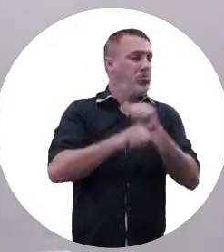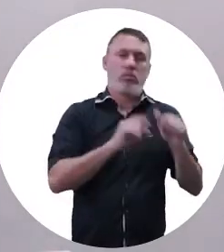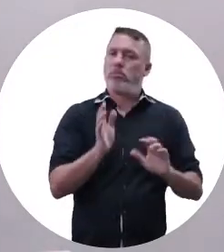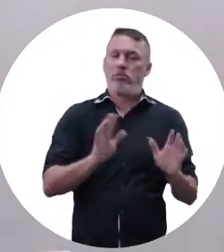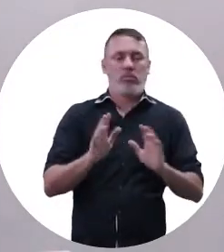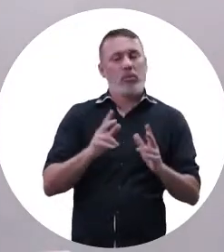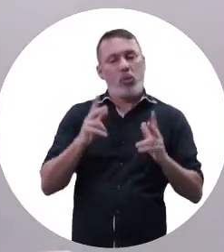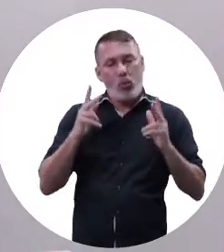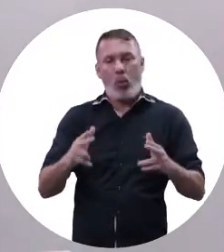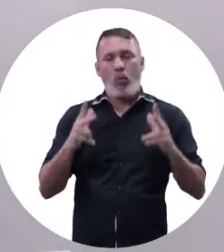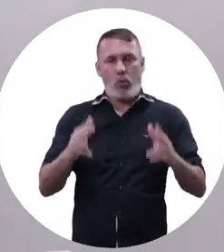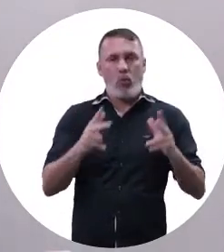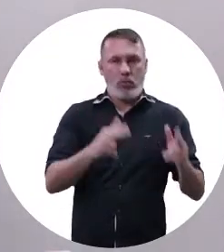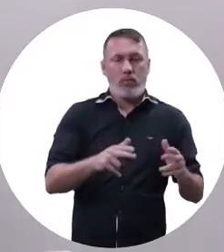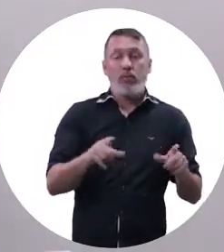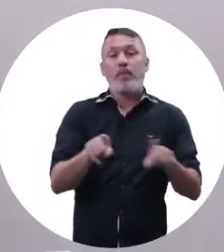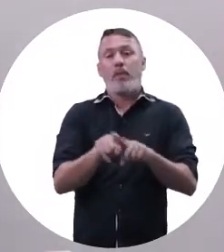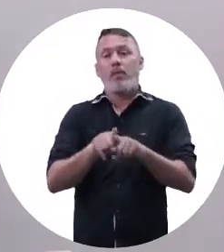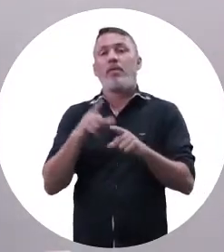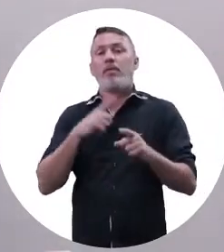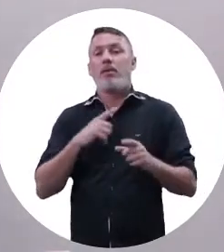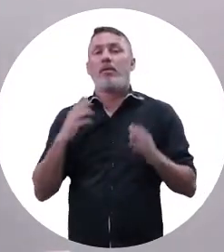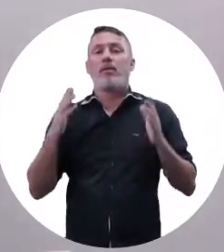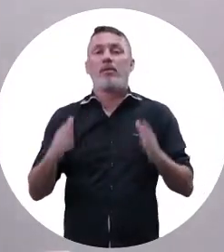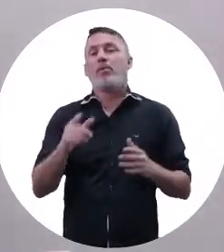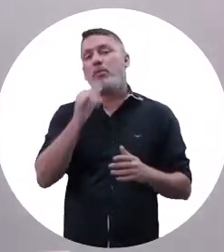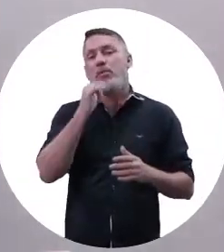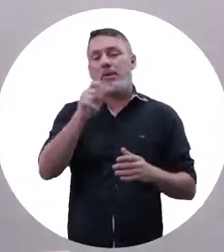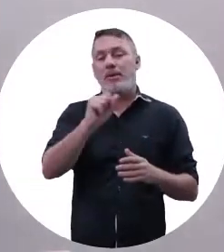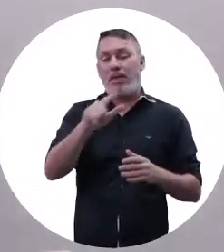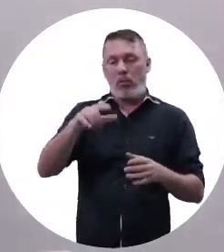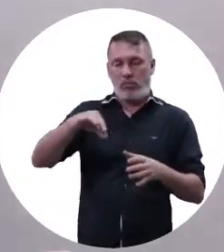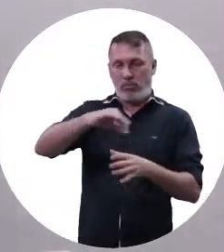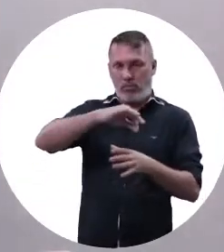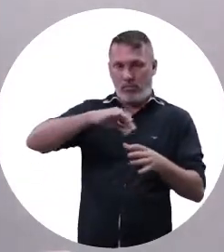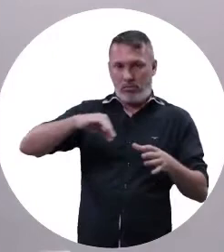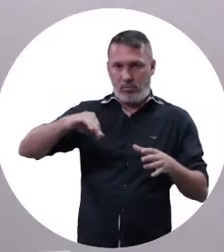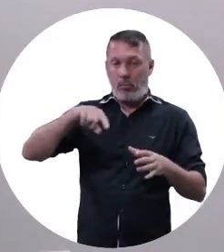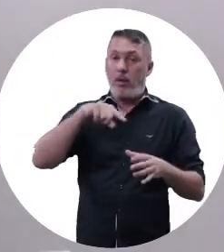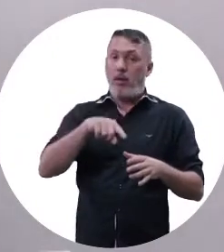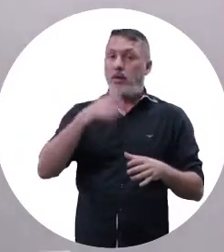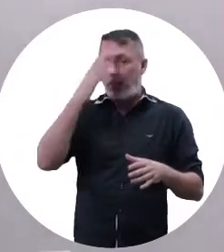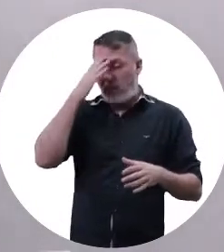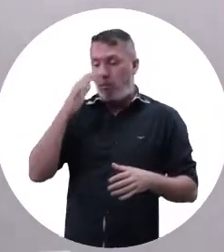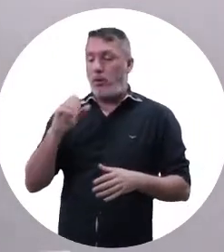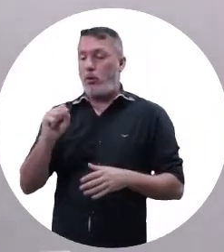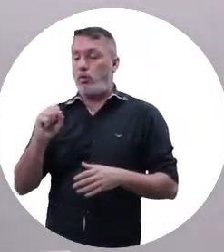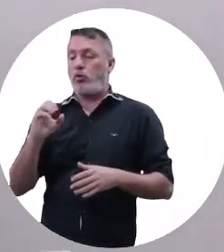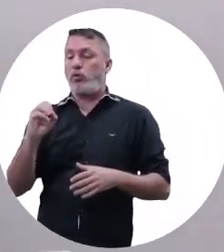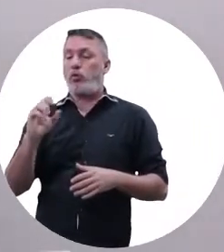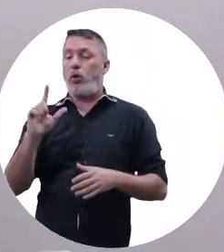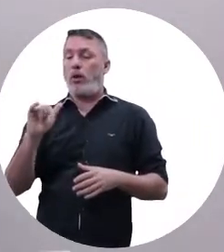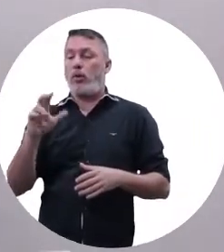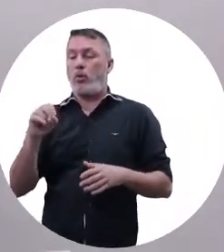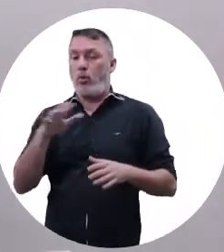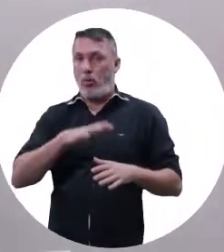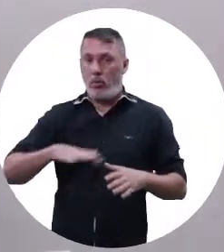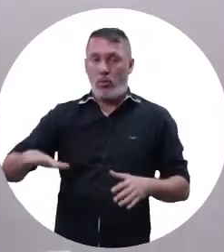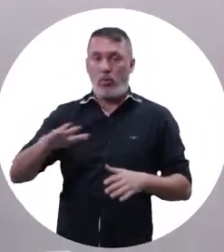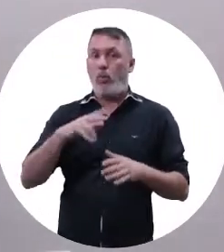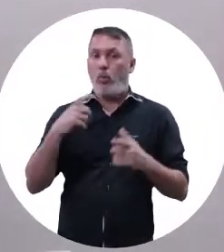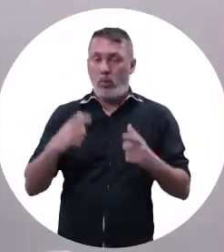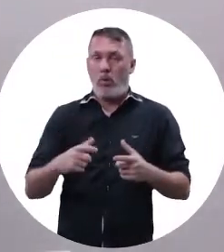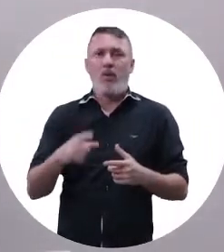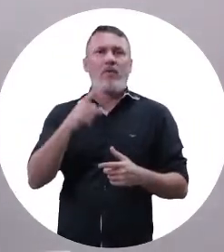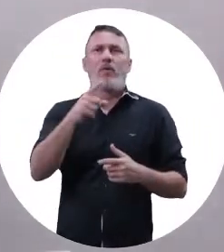disso, elevados pontos de fusão e ebulição. Isso aqui é um exemplo, sal de cozinha, ele é sólido à temperatura ambiente. Você nunca